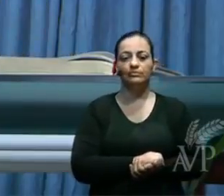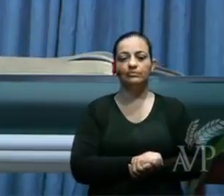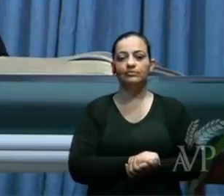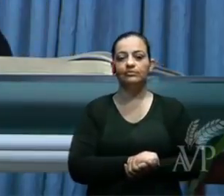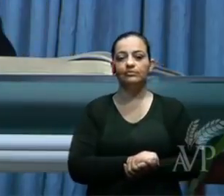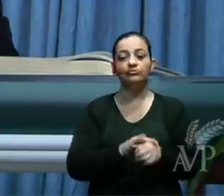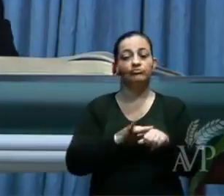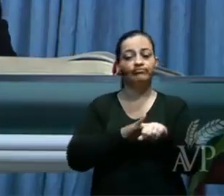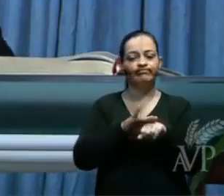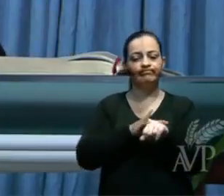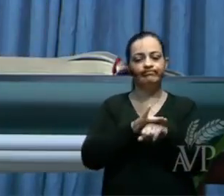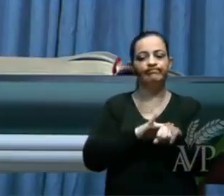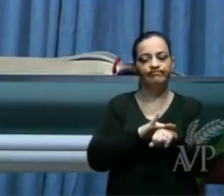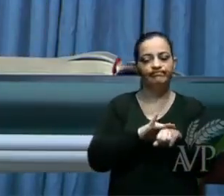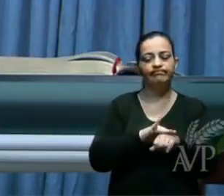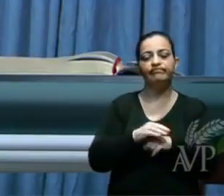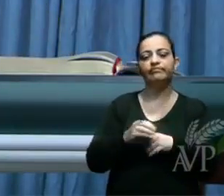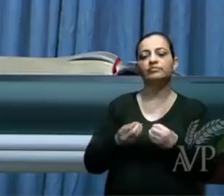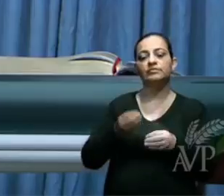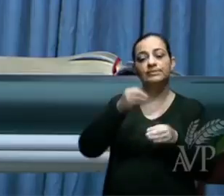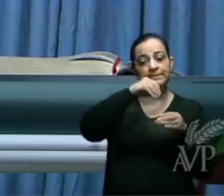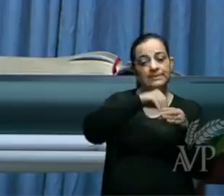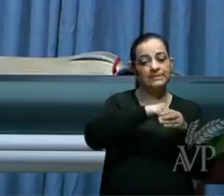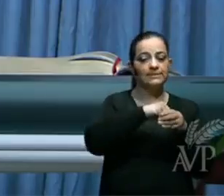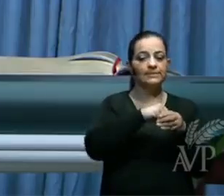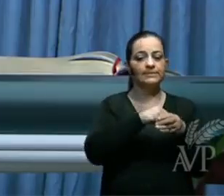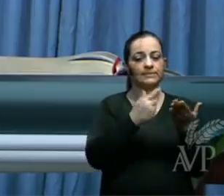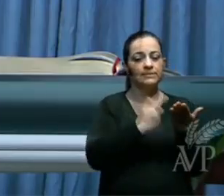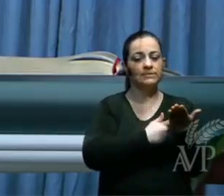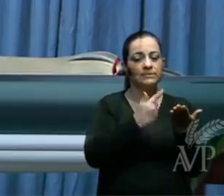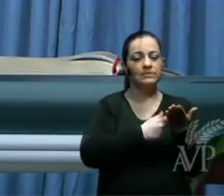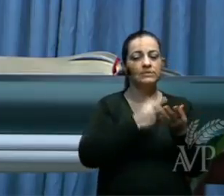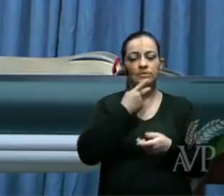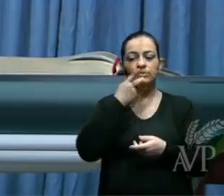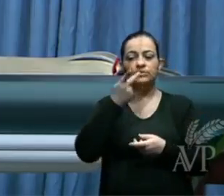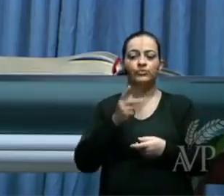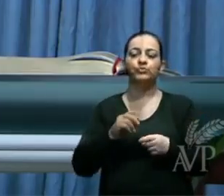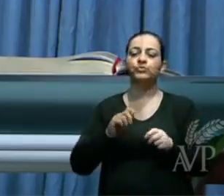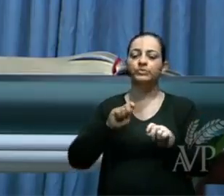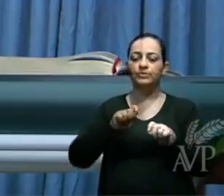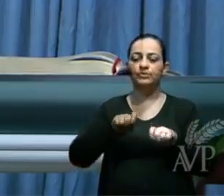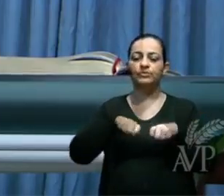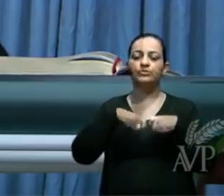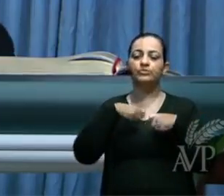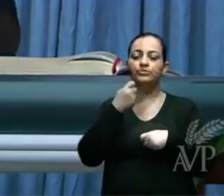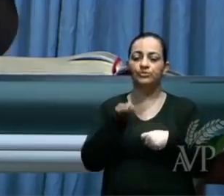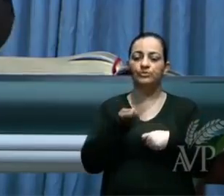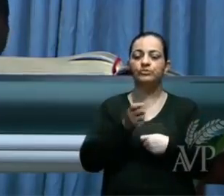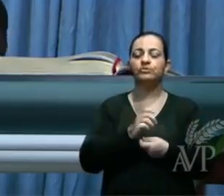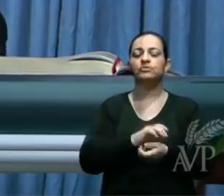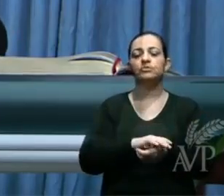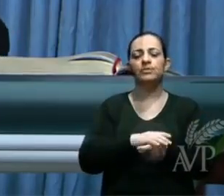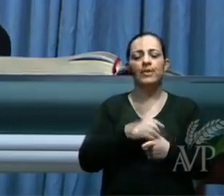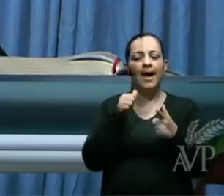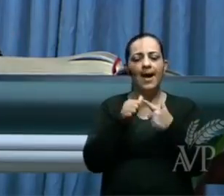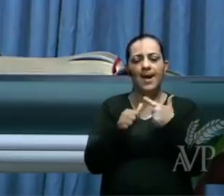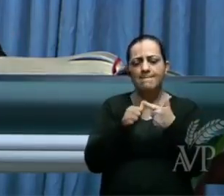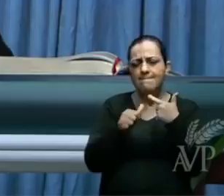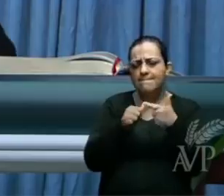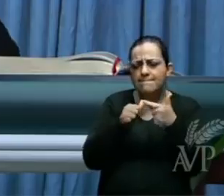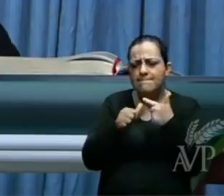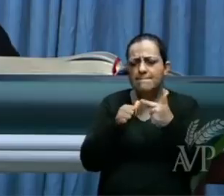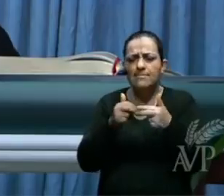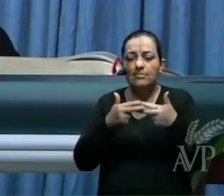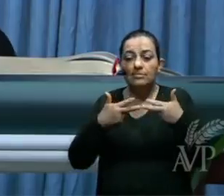comentando sobre dentro desta mensagem a voz do sinal a primeira coisa